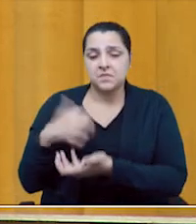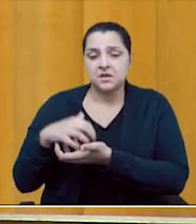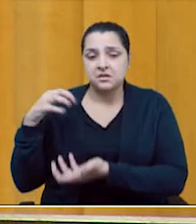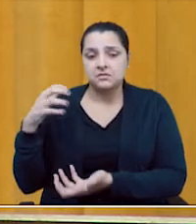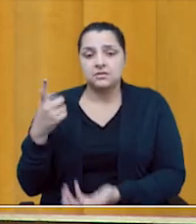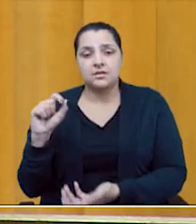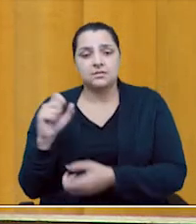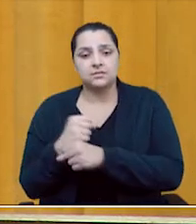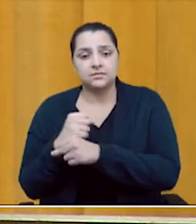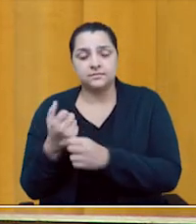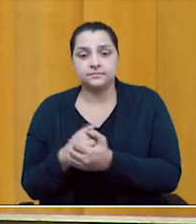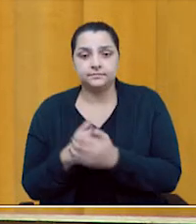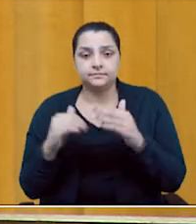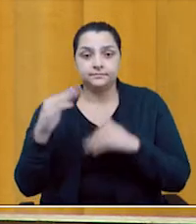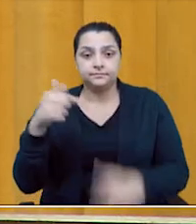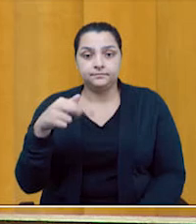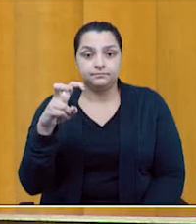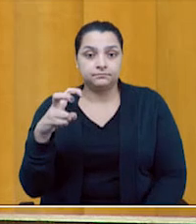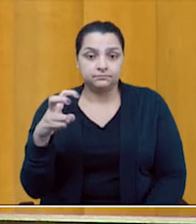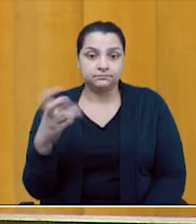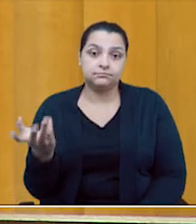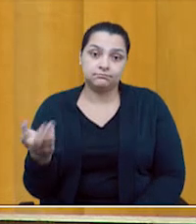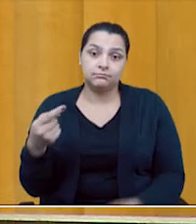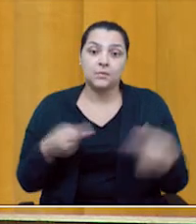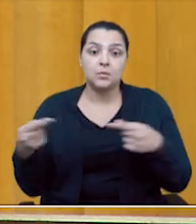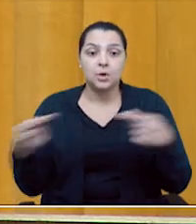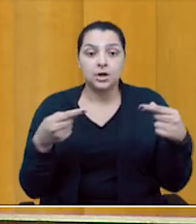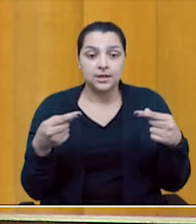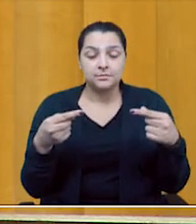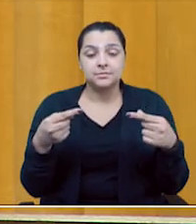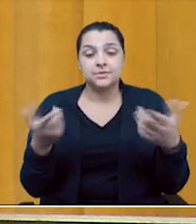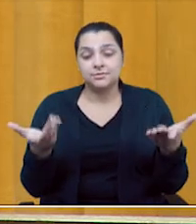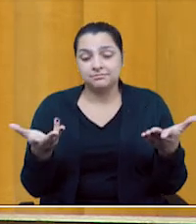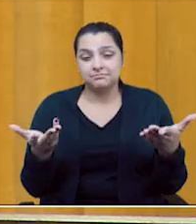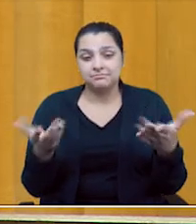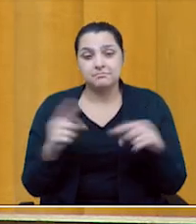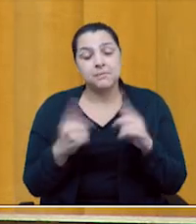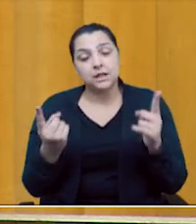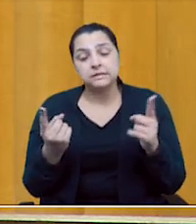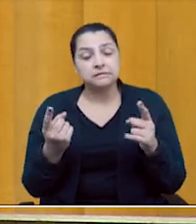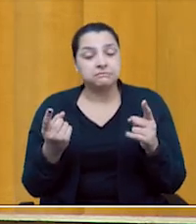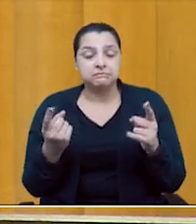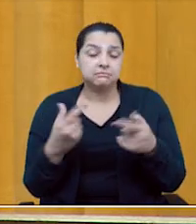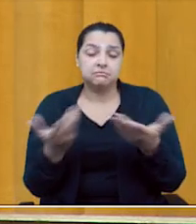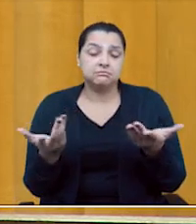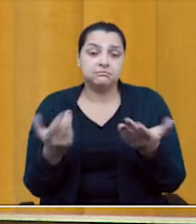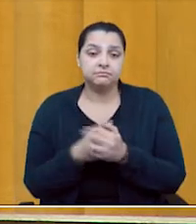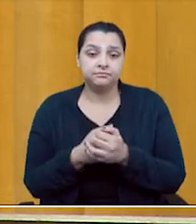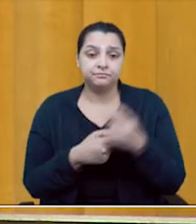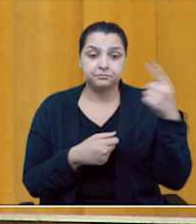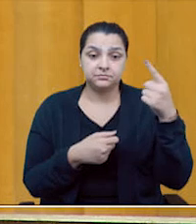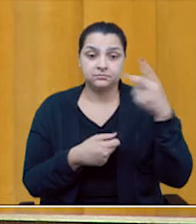Ampliação para 75 anos, que é uma medida polêmica, mas independentemente da polêmica, ela no primeiro e no segundo grau, ela